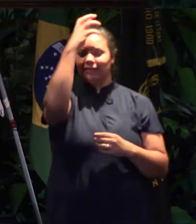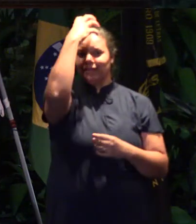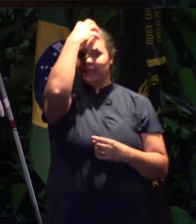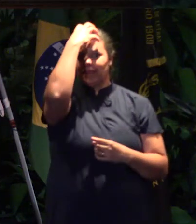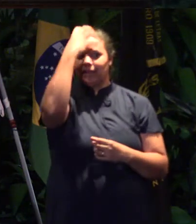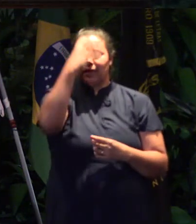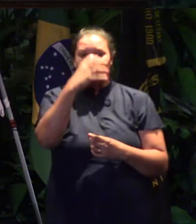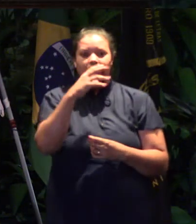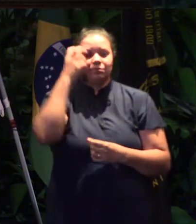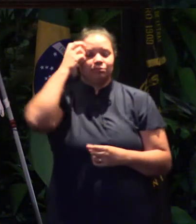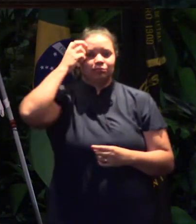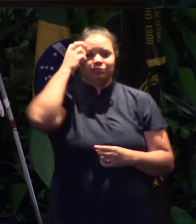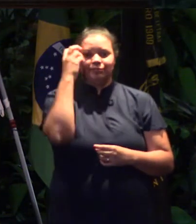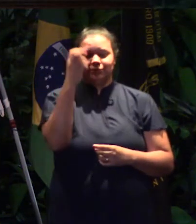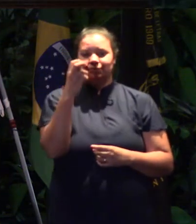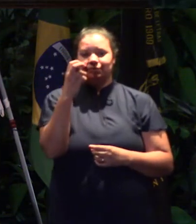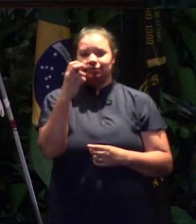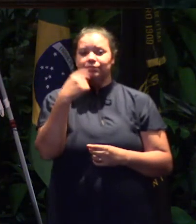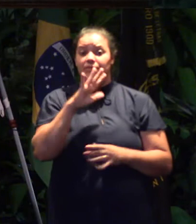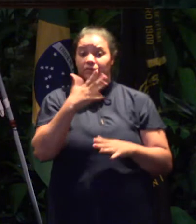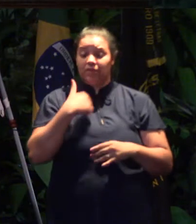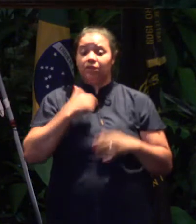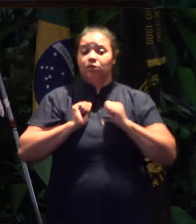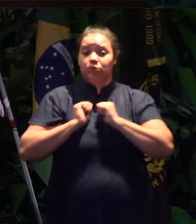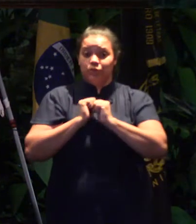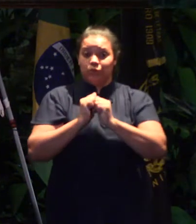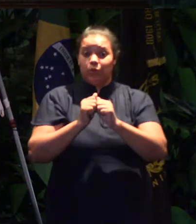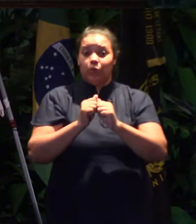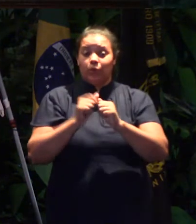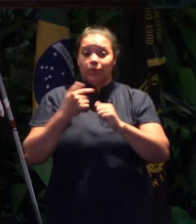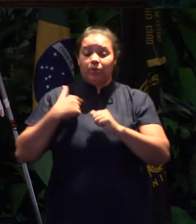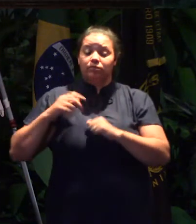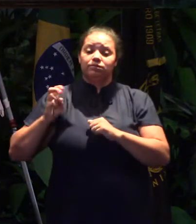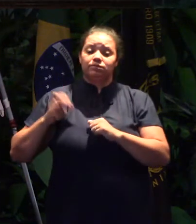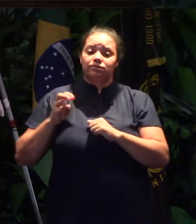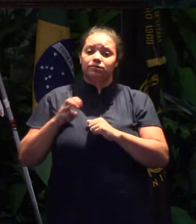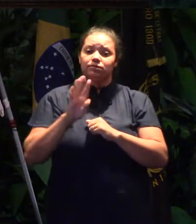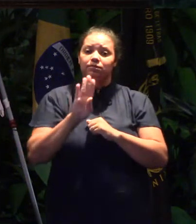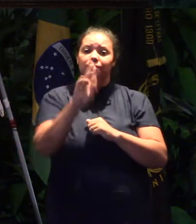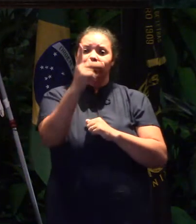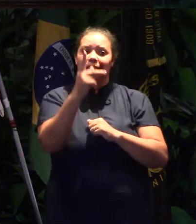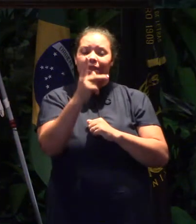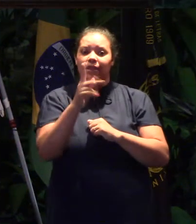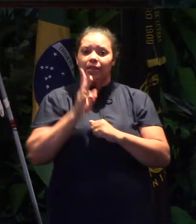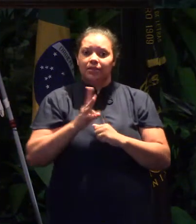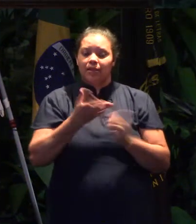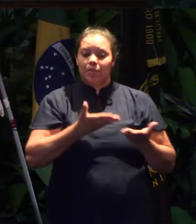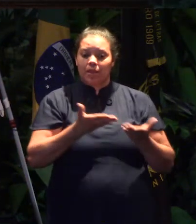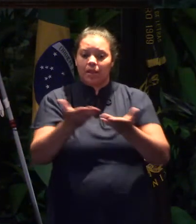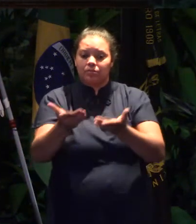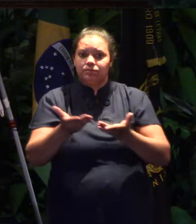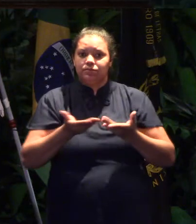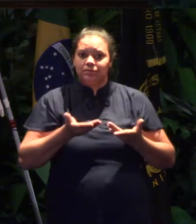impressionante. Das vezes que eu já pude caminhar com ele, né, na cidade de Belo Horizonte, ele sempre me apresenta